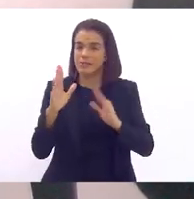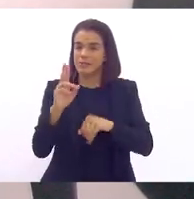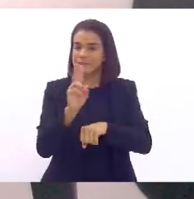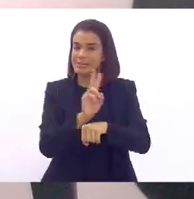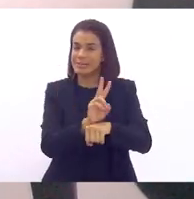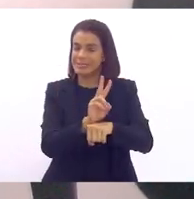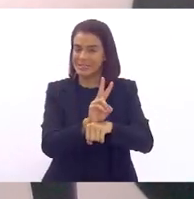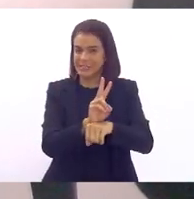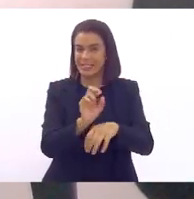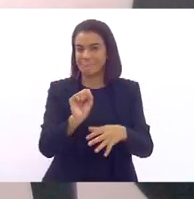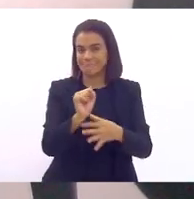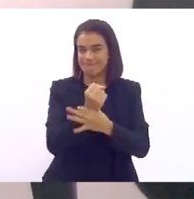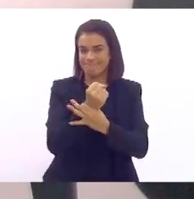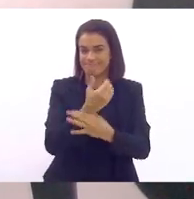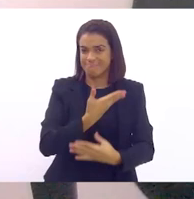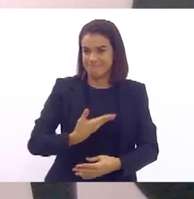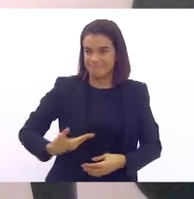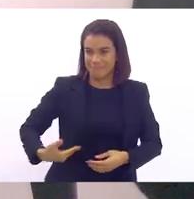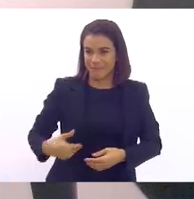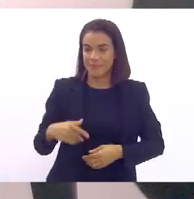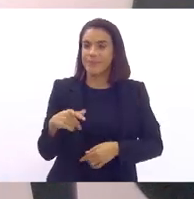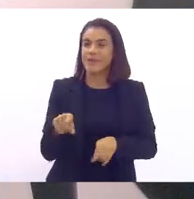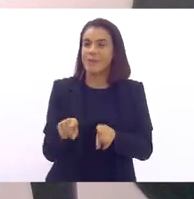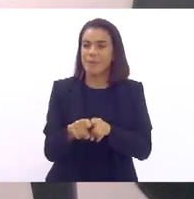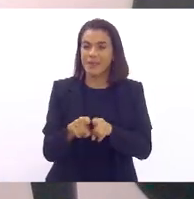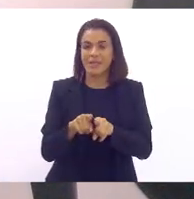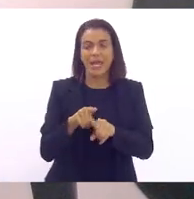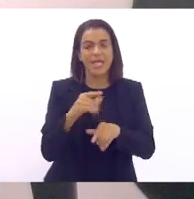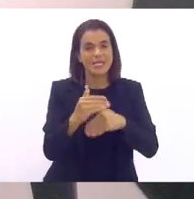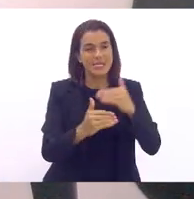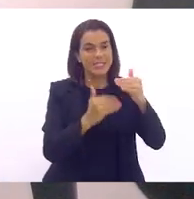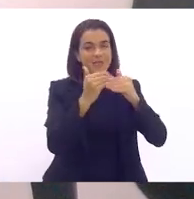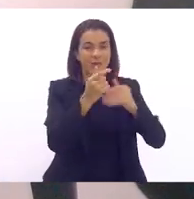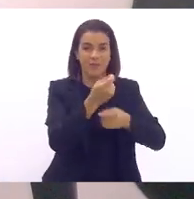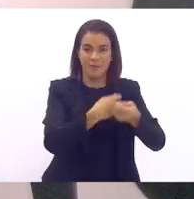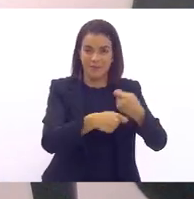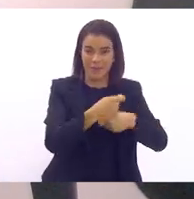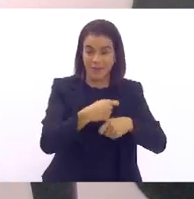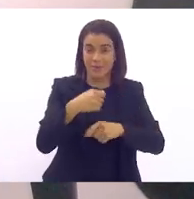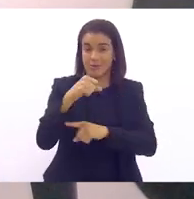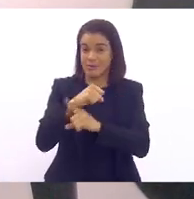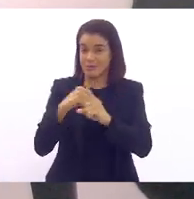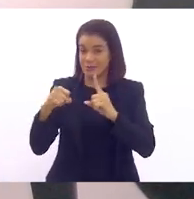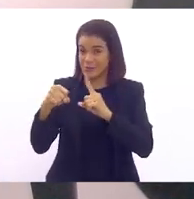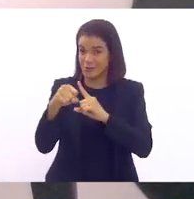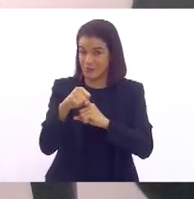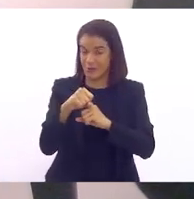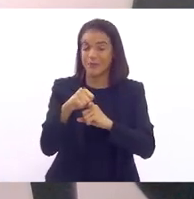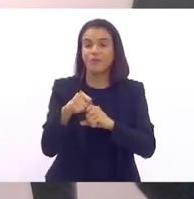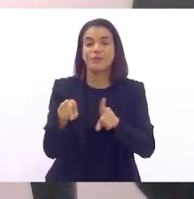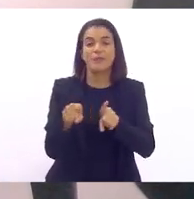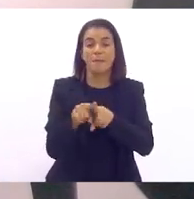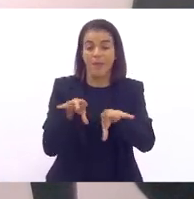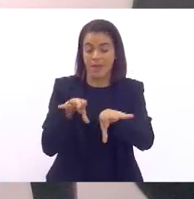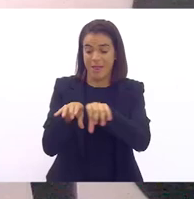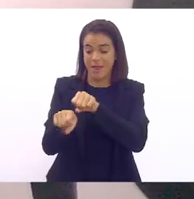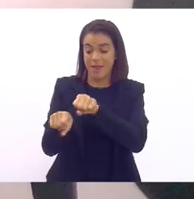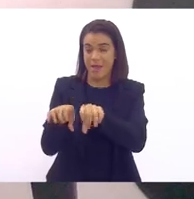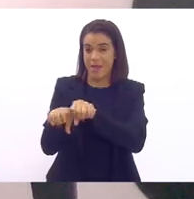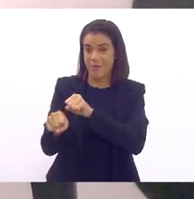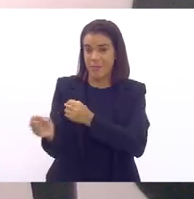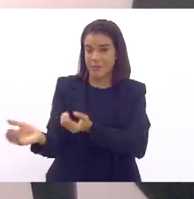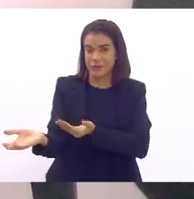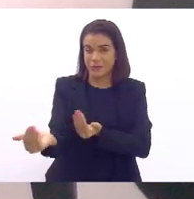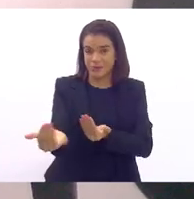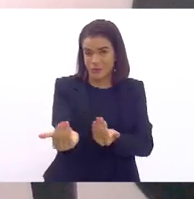também né pelo desenvolvimento econômico social a formação dos nossos